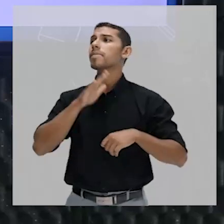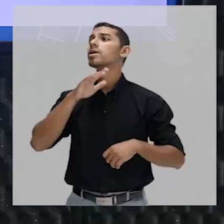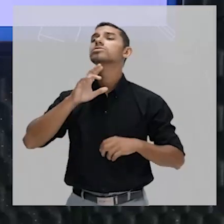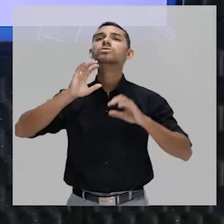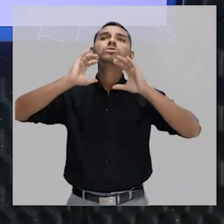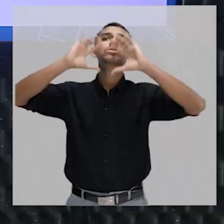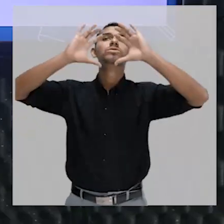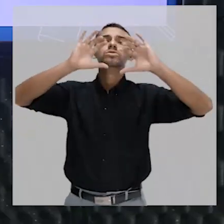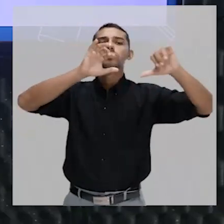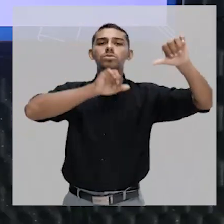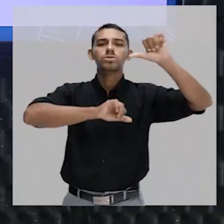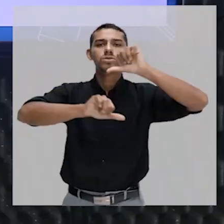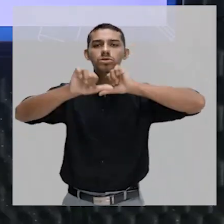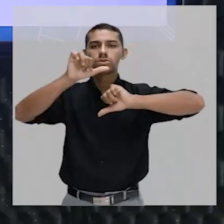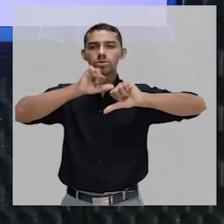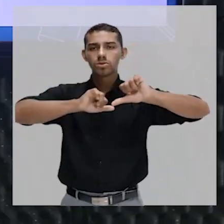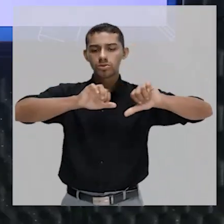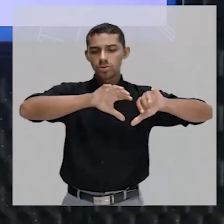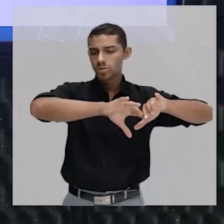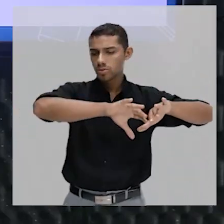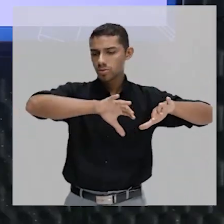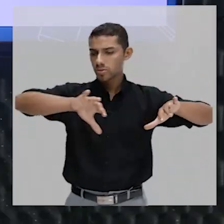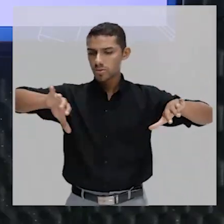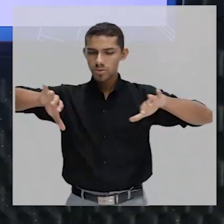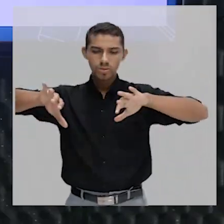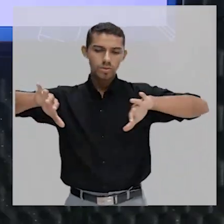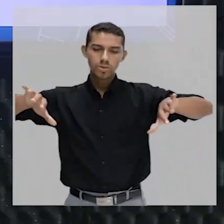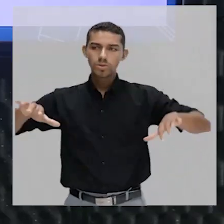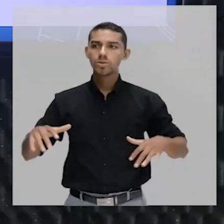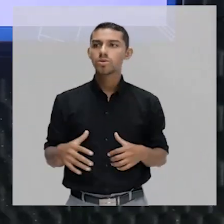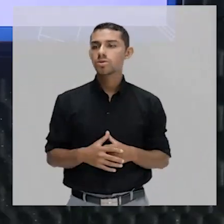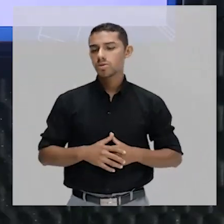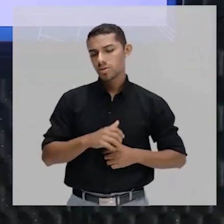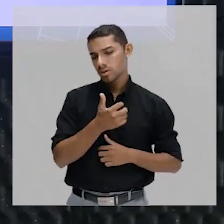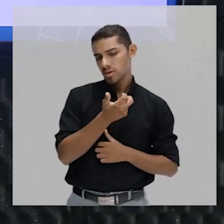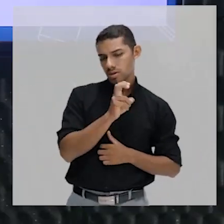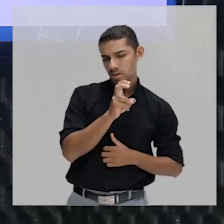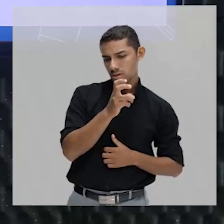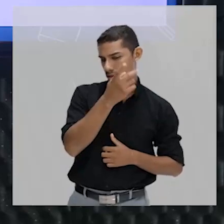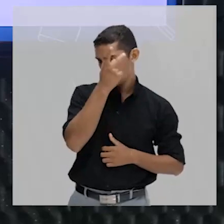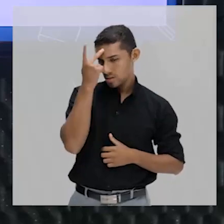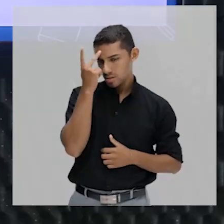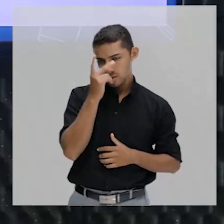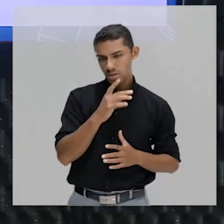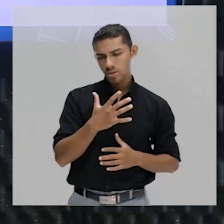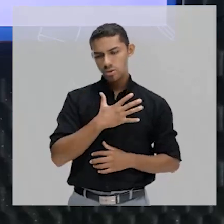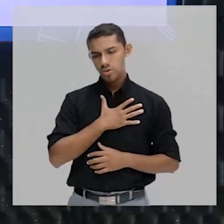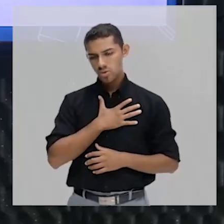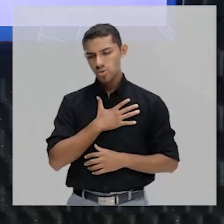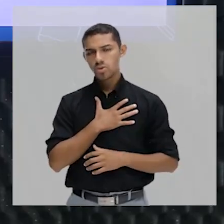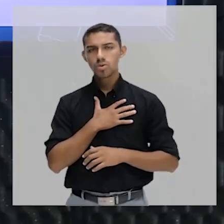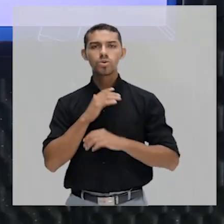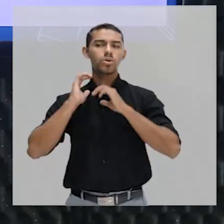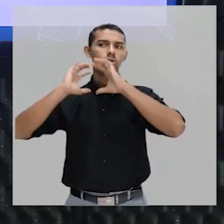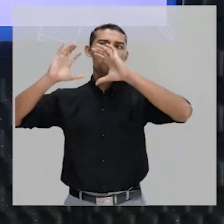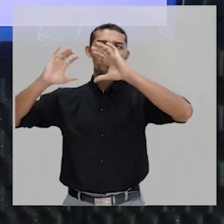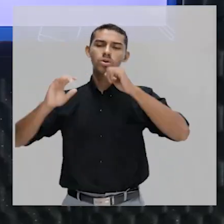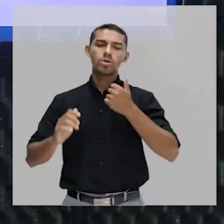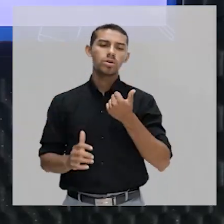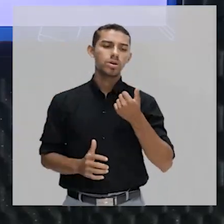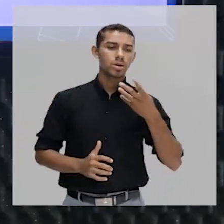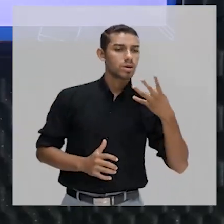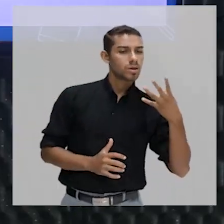Eu mudo, por exemplo, a configuração da sala. Então, a partir desse momento, 15 pessoas ali, 16 pessoas vão gostar de vôlei, 14 só de